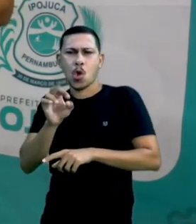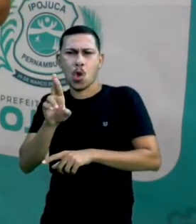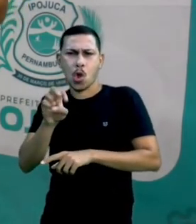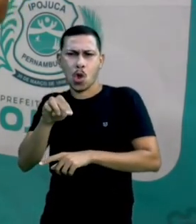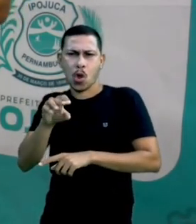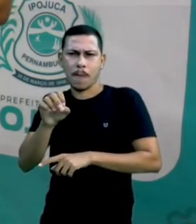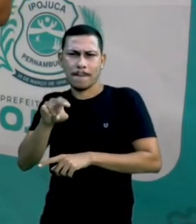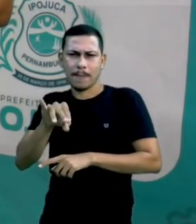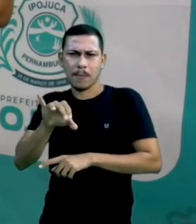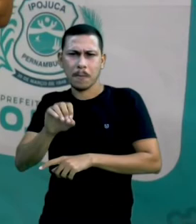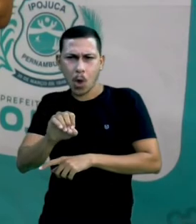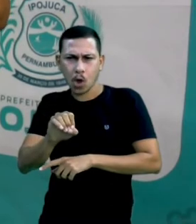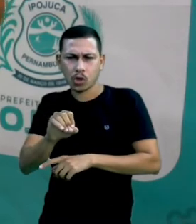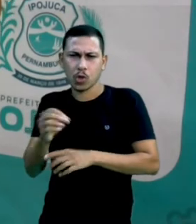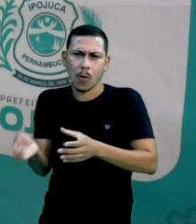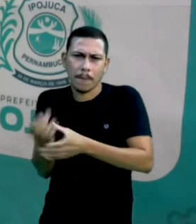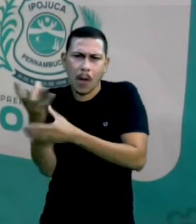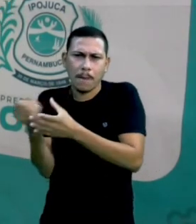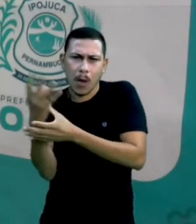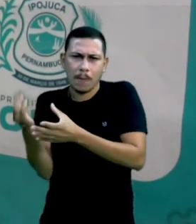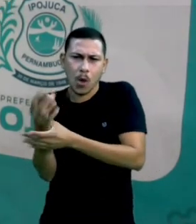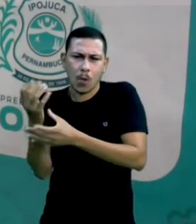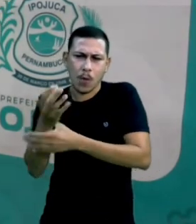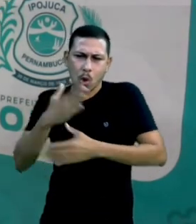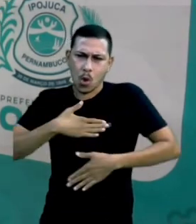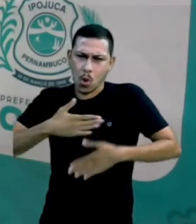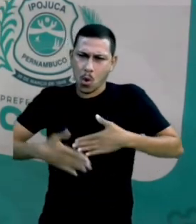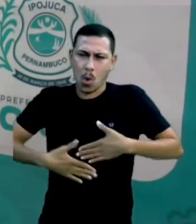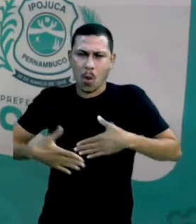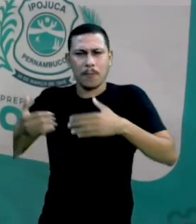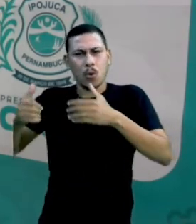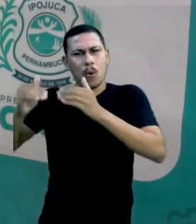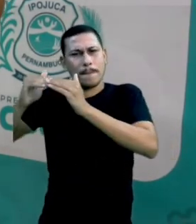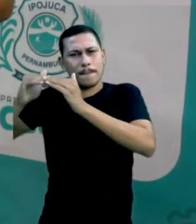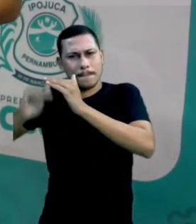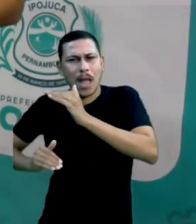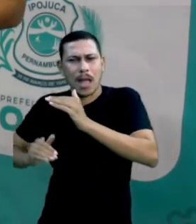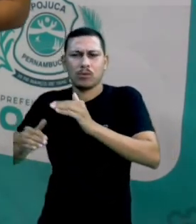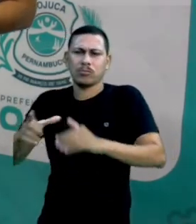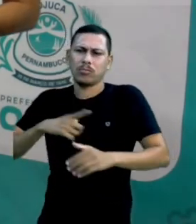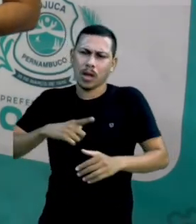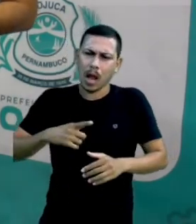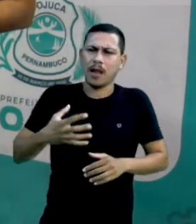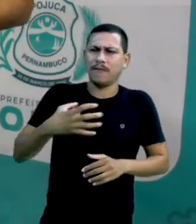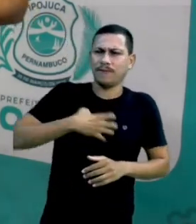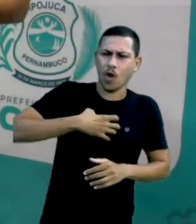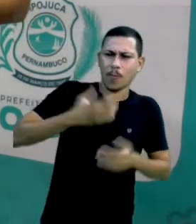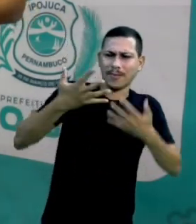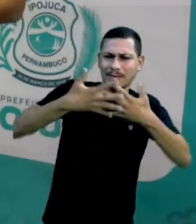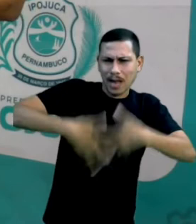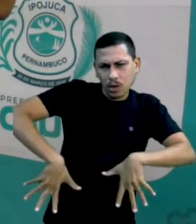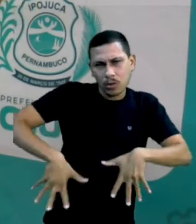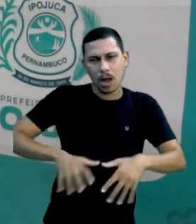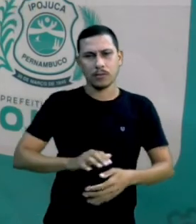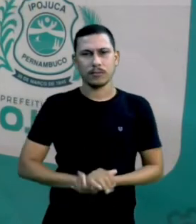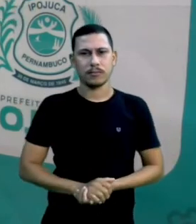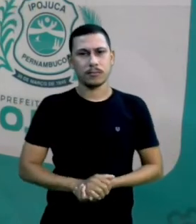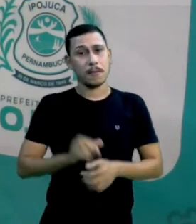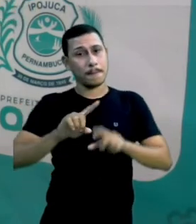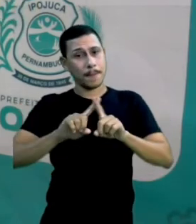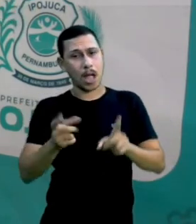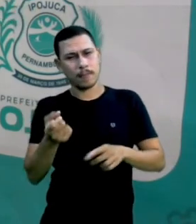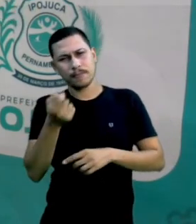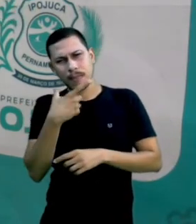também medicamentos que fazem essa reposição hormonal natural para elas, tá? Agora, se